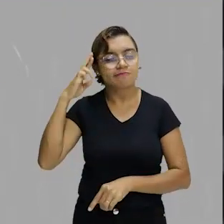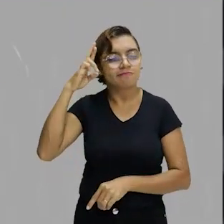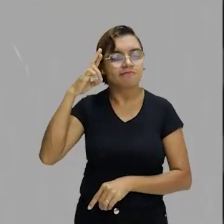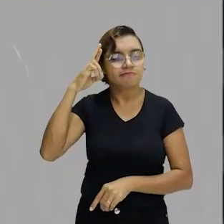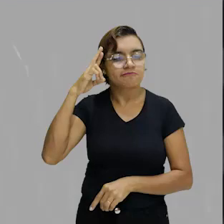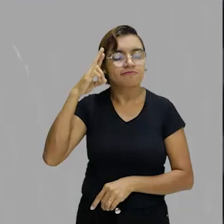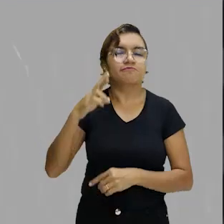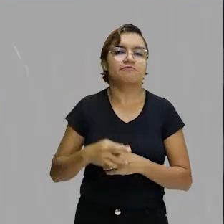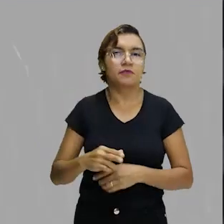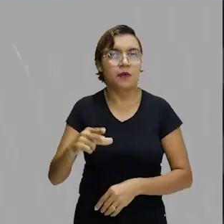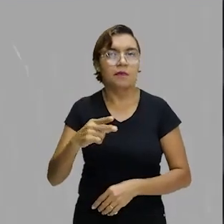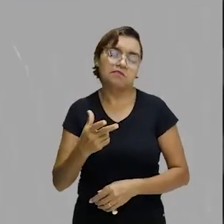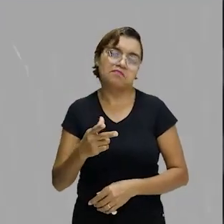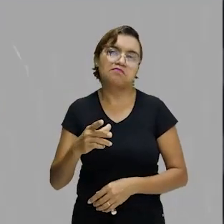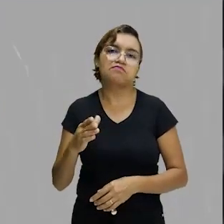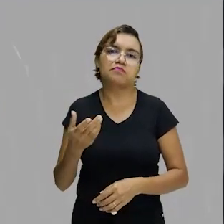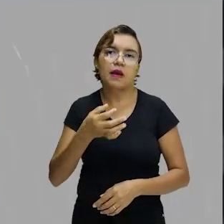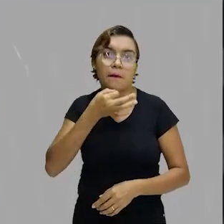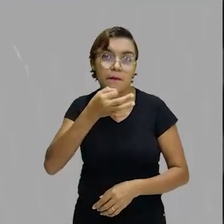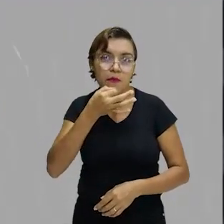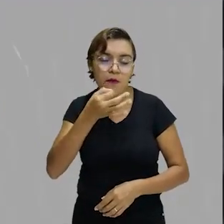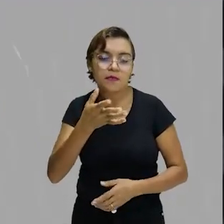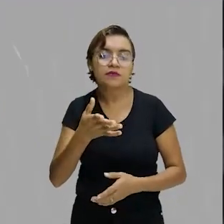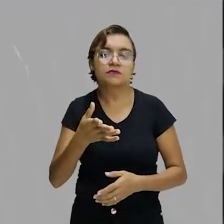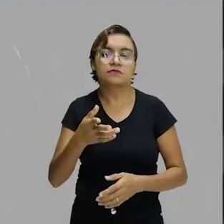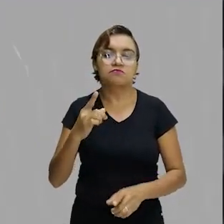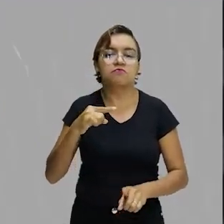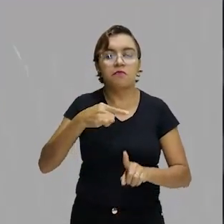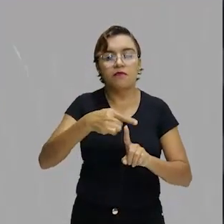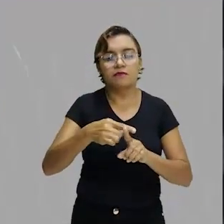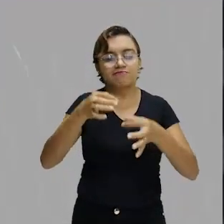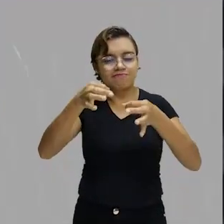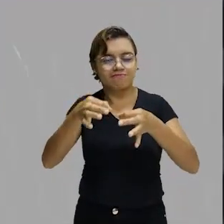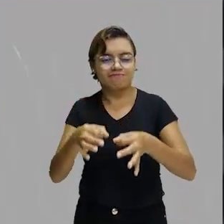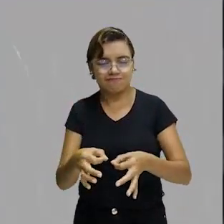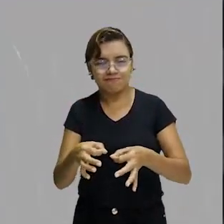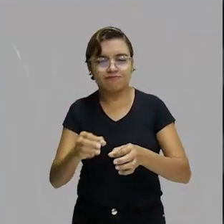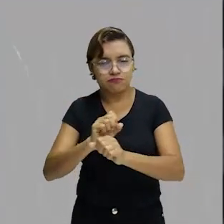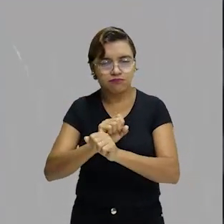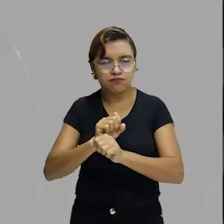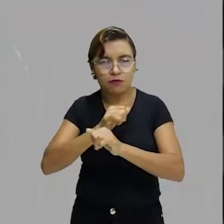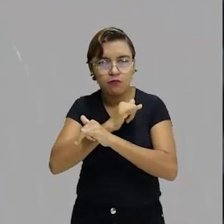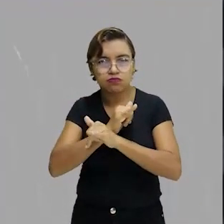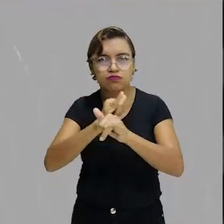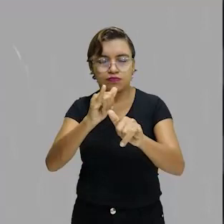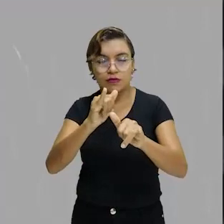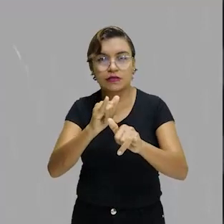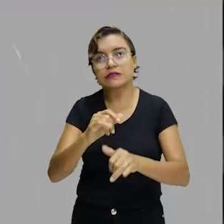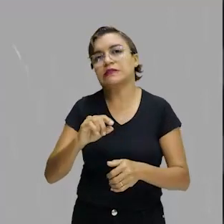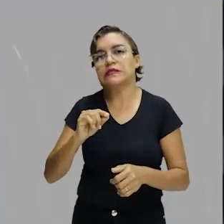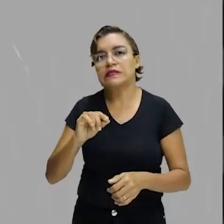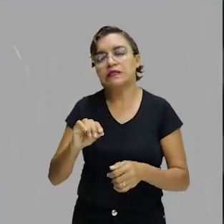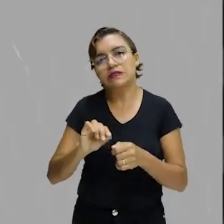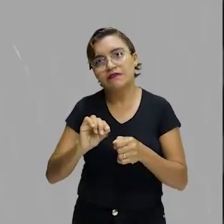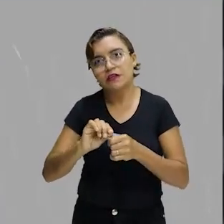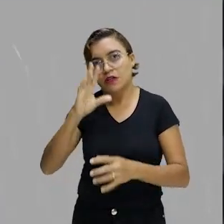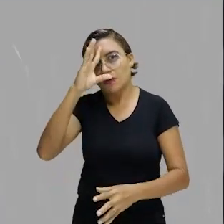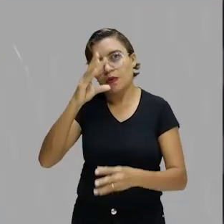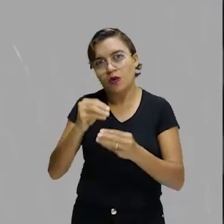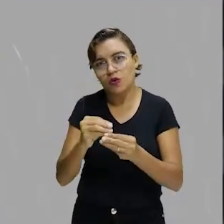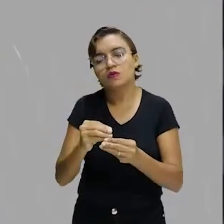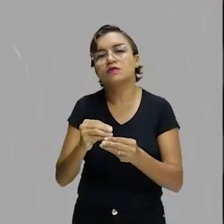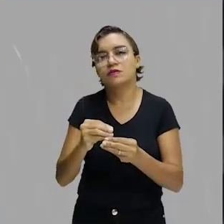premissas, proposições, enunciados positivos, afirmativos, declarativos e fazendo uma conclusão ali